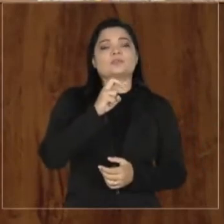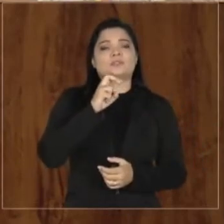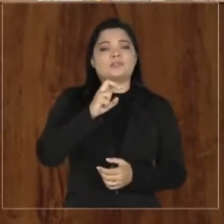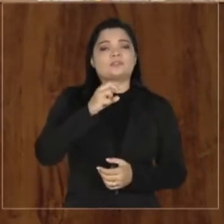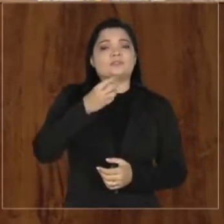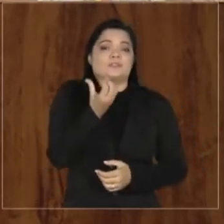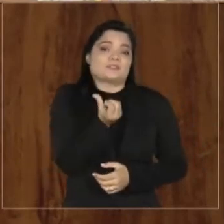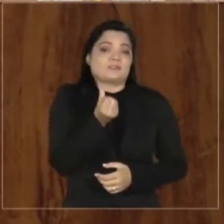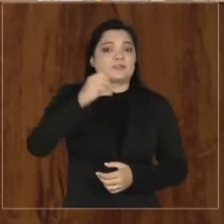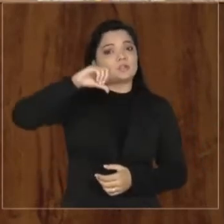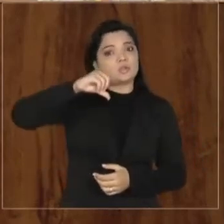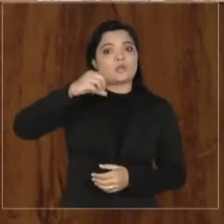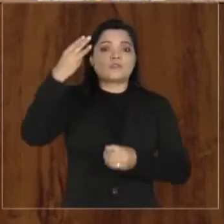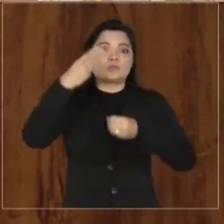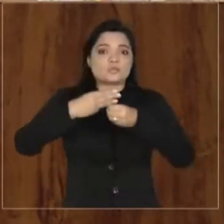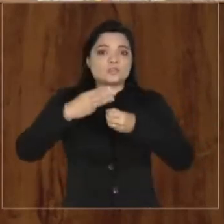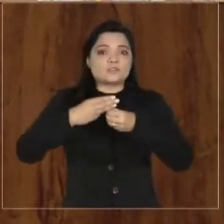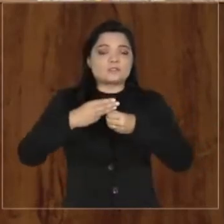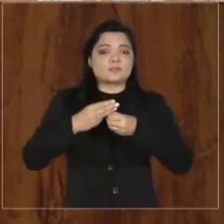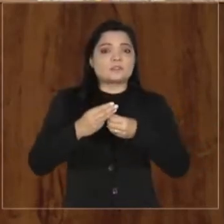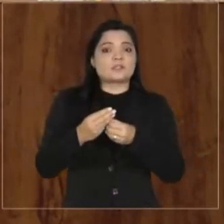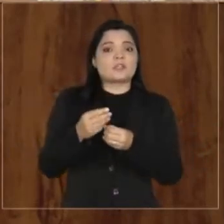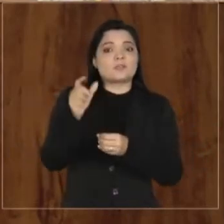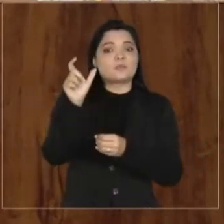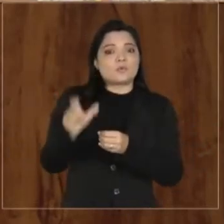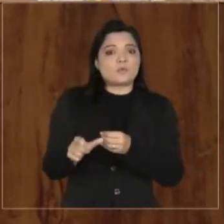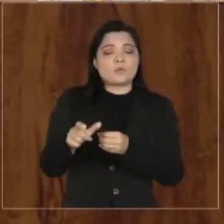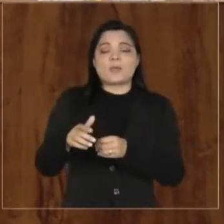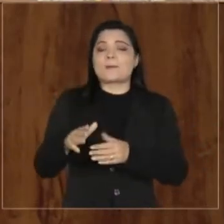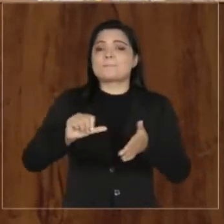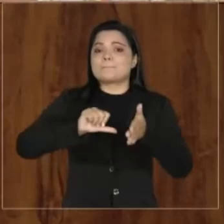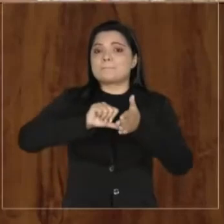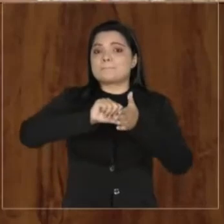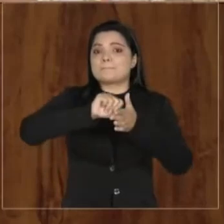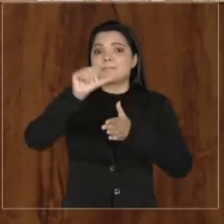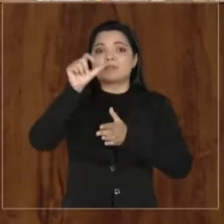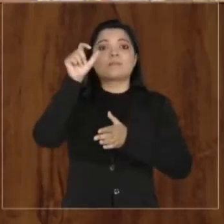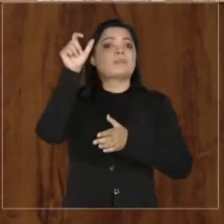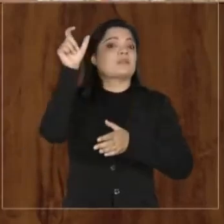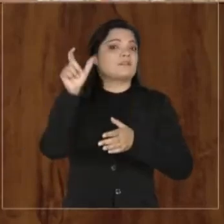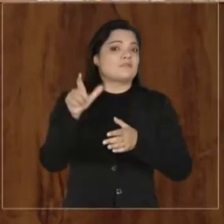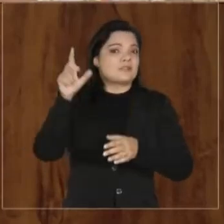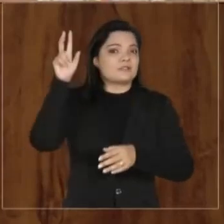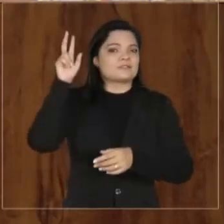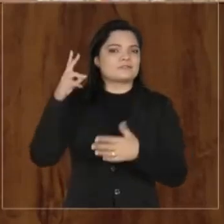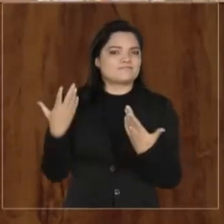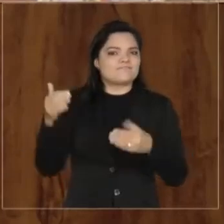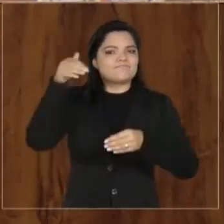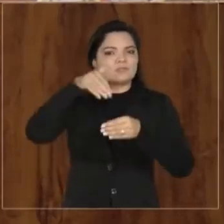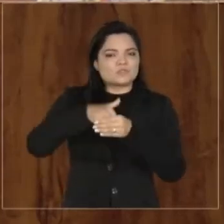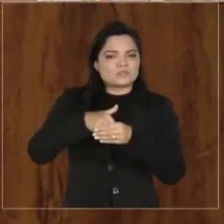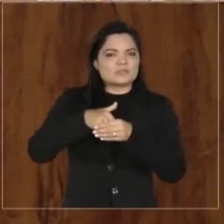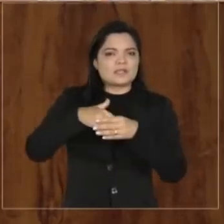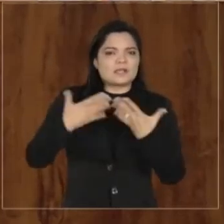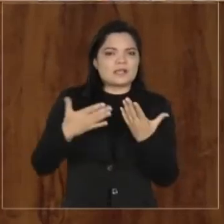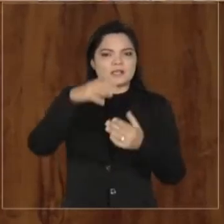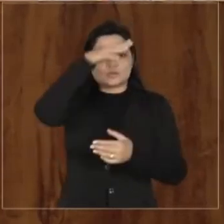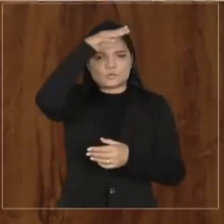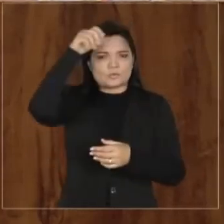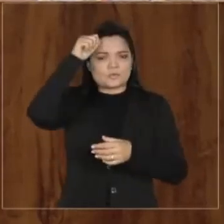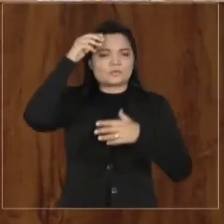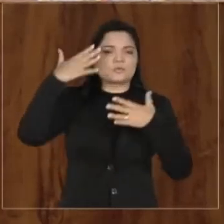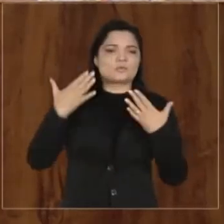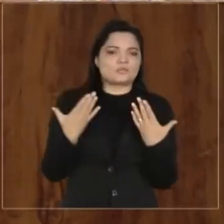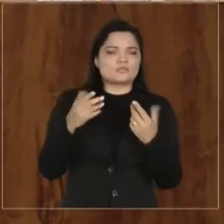5.569 municípios, um dos quais, pela primeira vez, está votando, um município criado o ano passado no Mato Grosso, Boa Esperança do